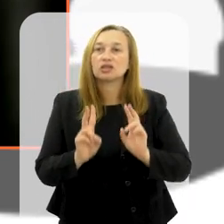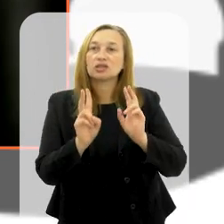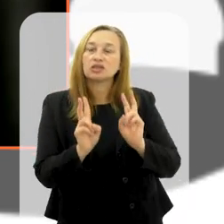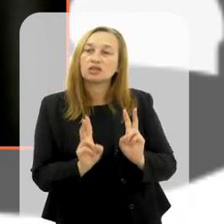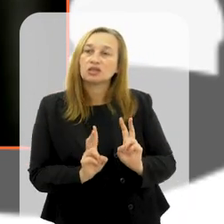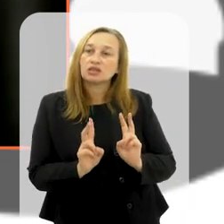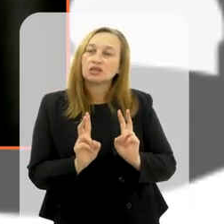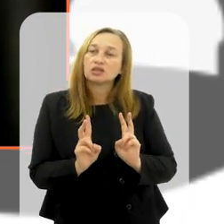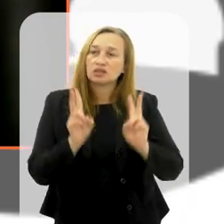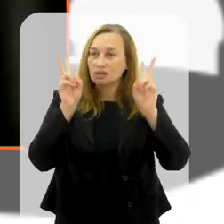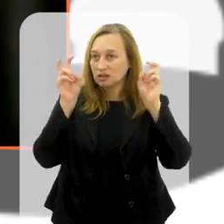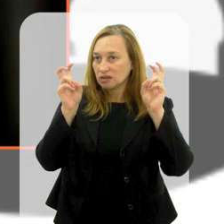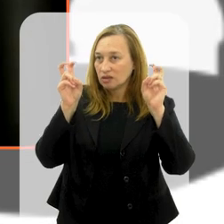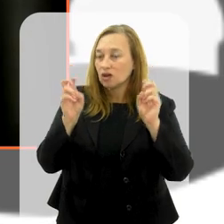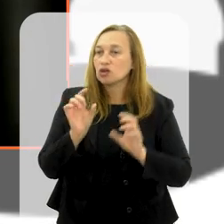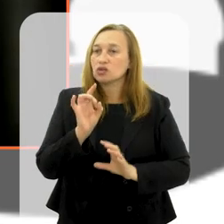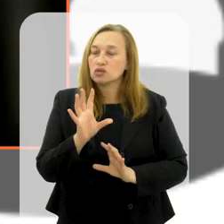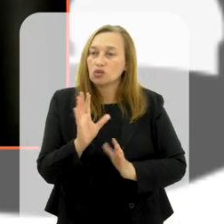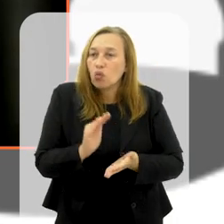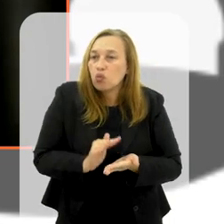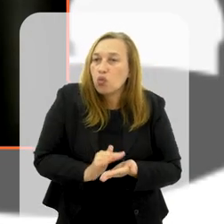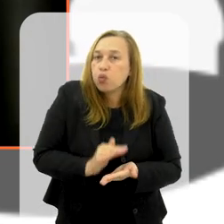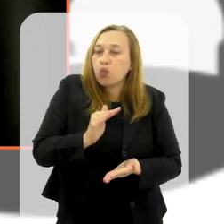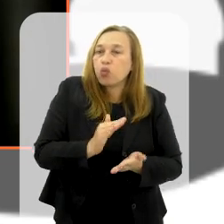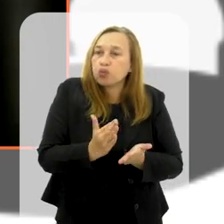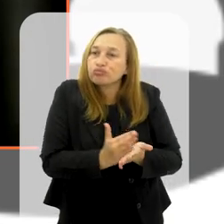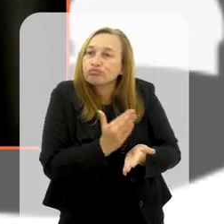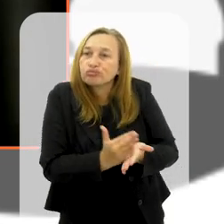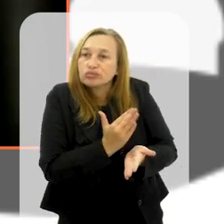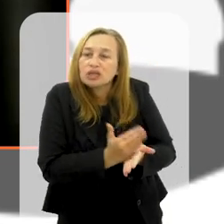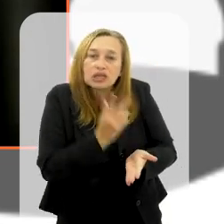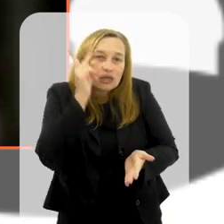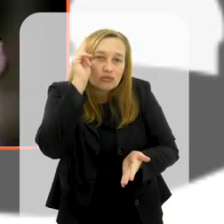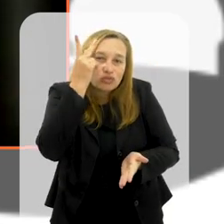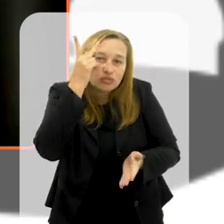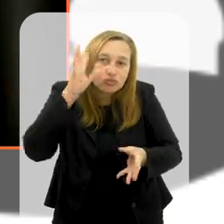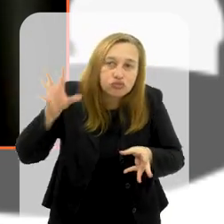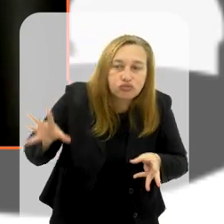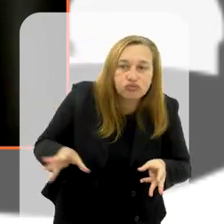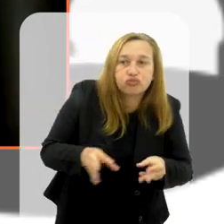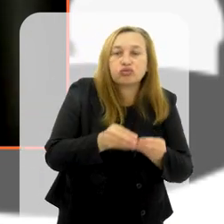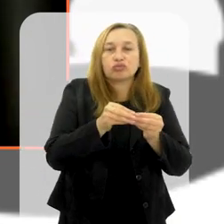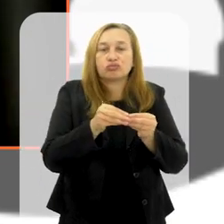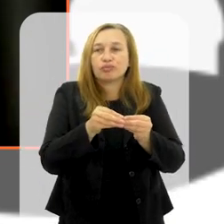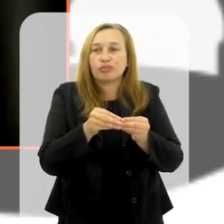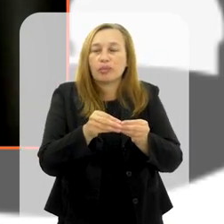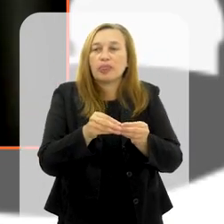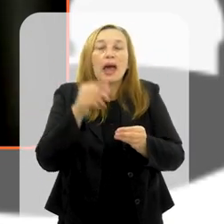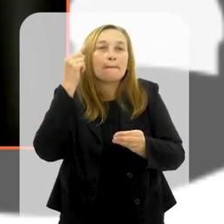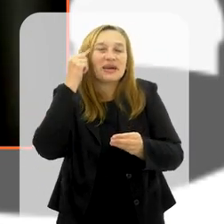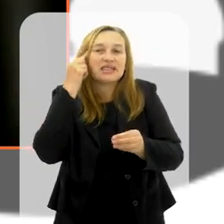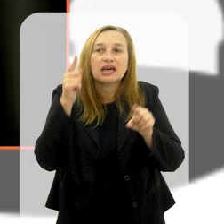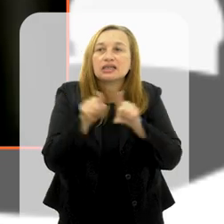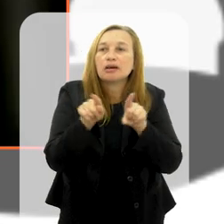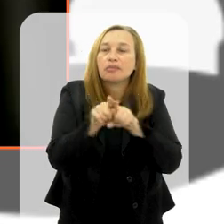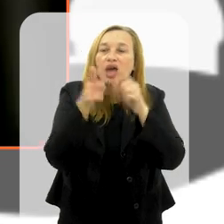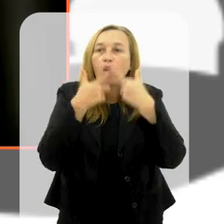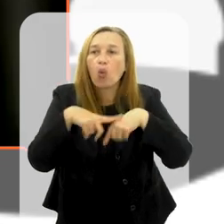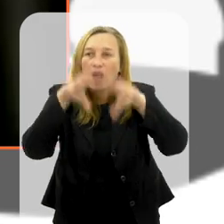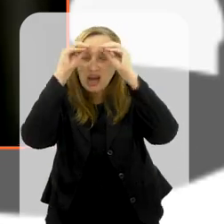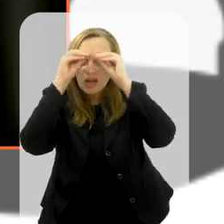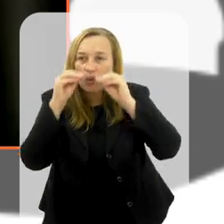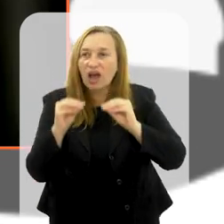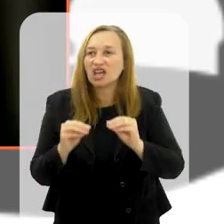dos termos. Então, a gente passou de ser só um glossário para buscar a história, sintetizar a história, pensar também